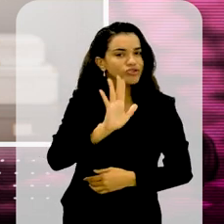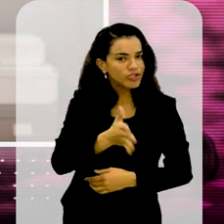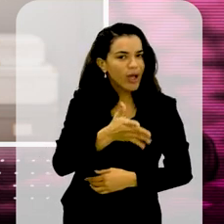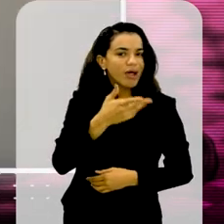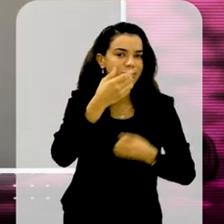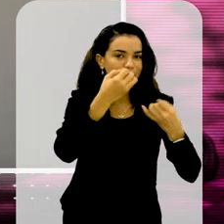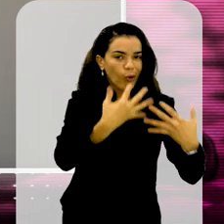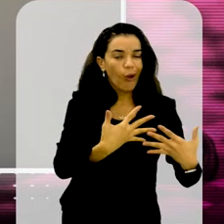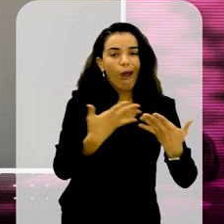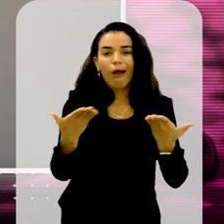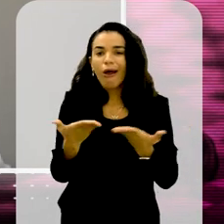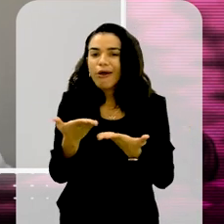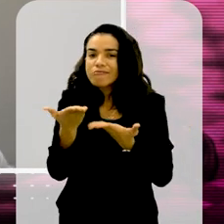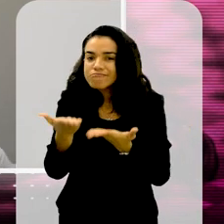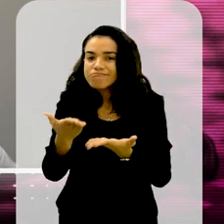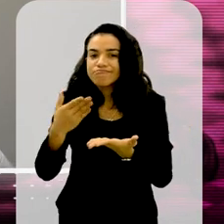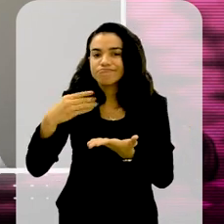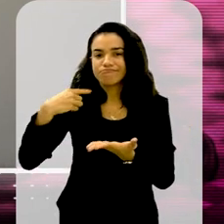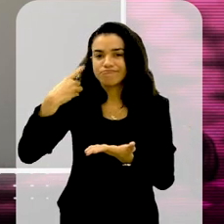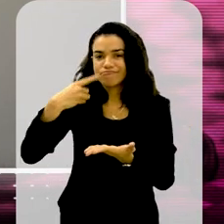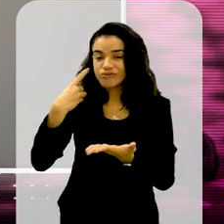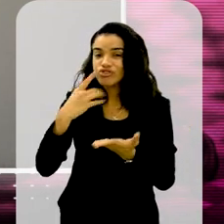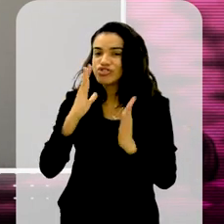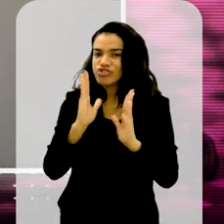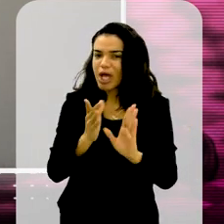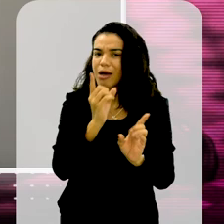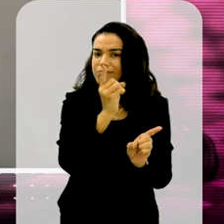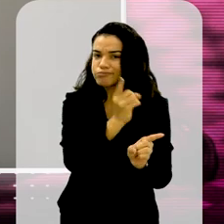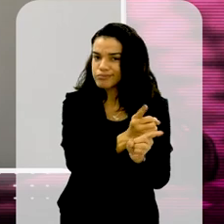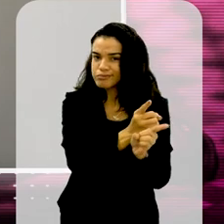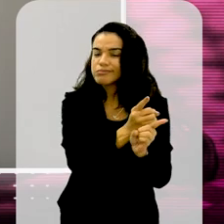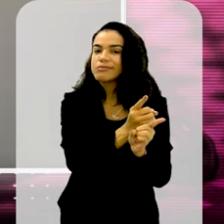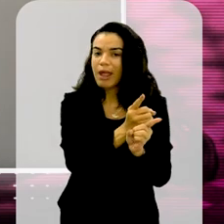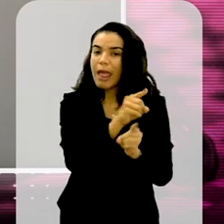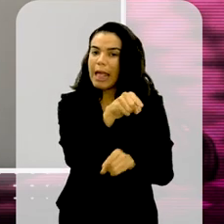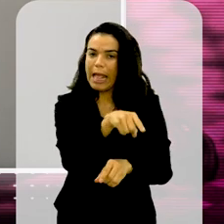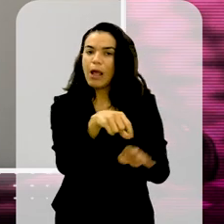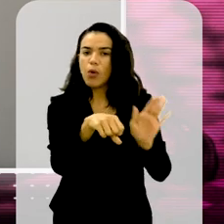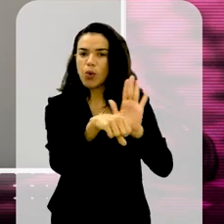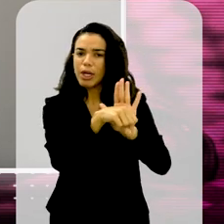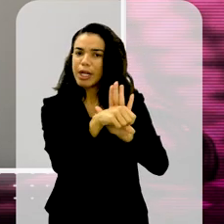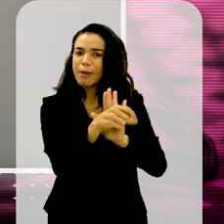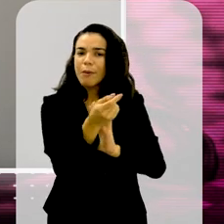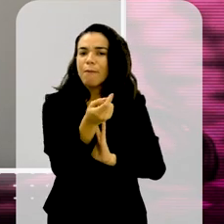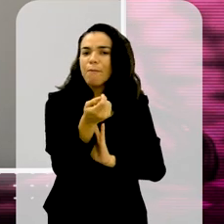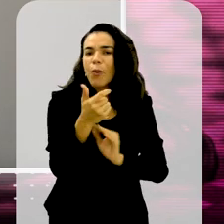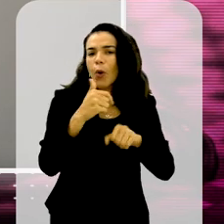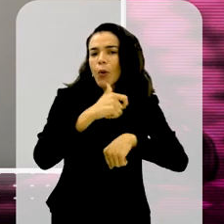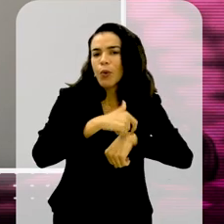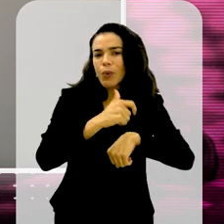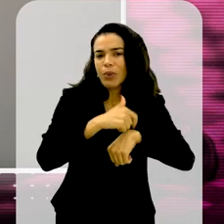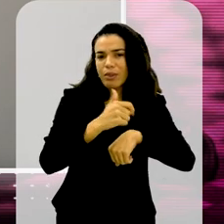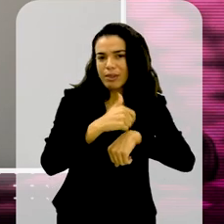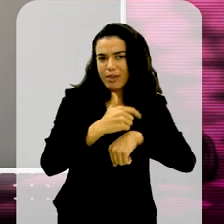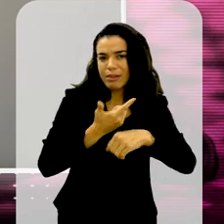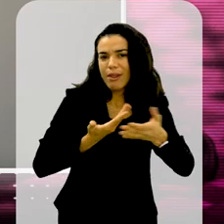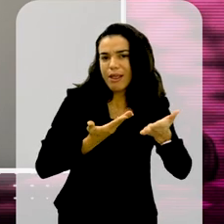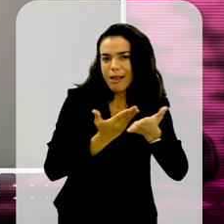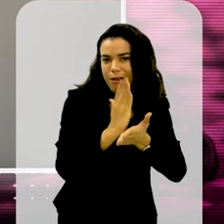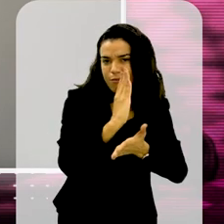identificar. Beleza. Identificamos. A gente vê que é um crime recente, né? Que foi,